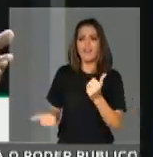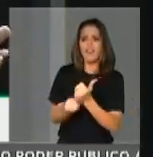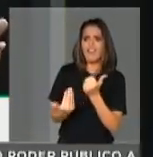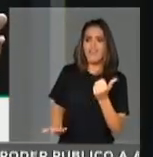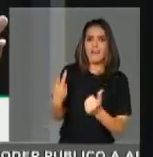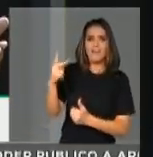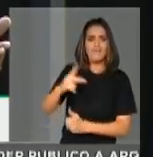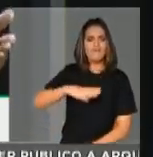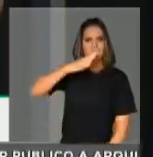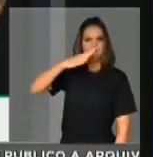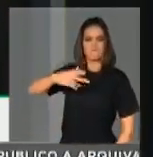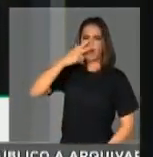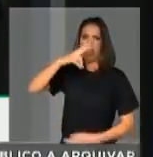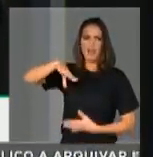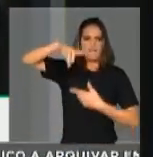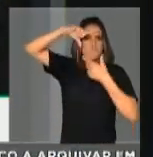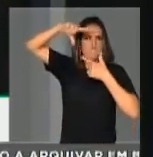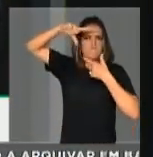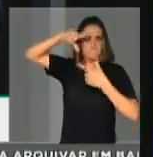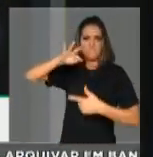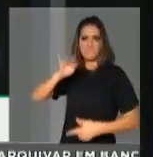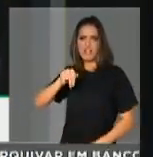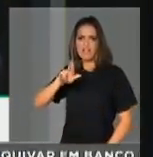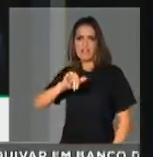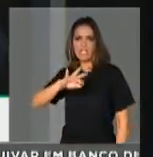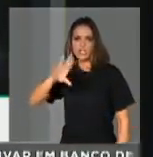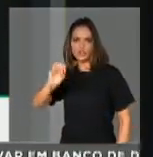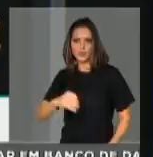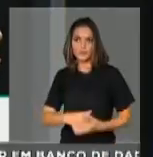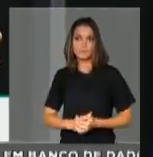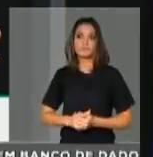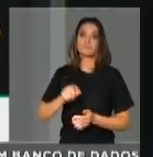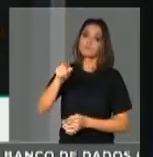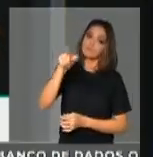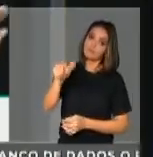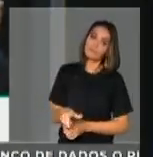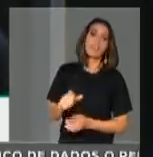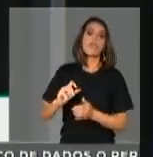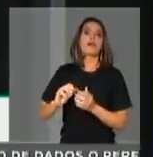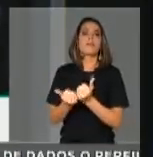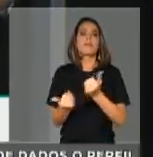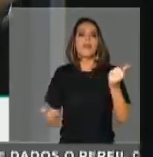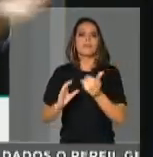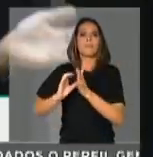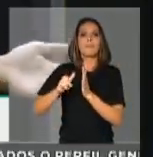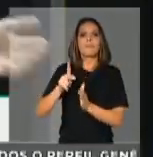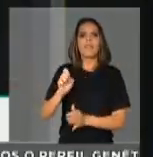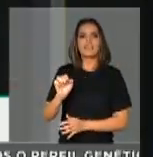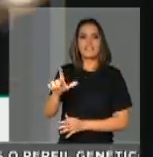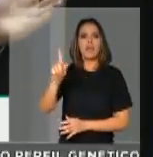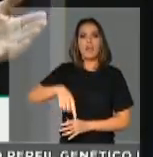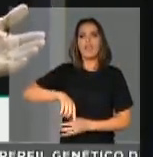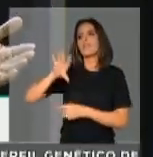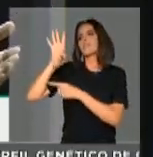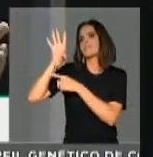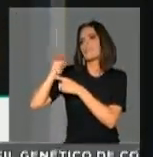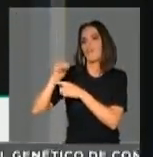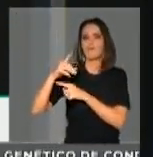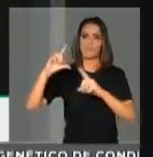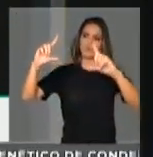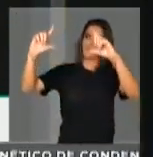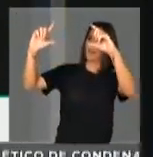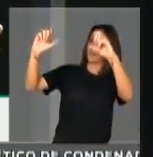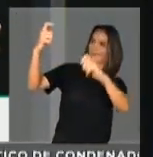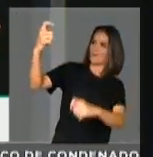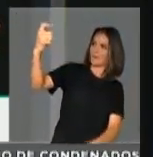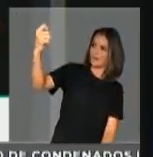é nesse sentido, a base do seu partido, que eu chamo de base do self, enquanto as votações mais importantes estão aqui acontecendo,